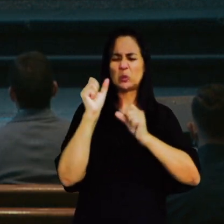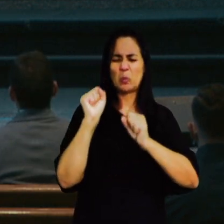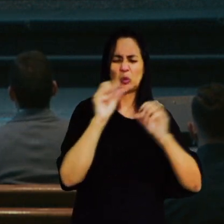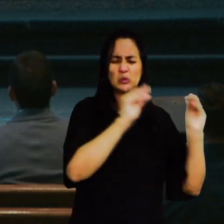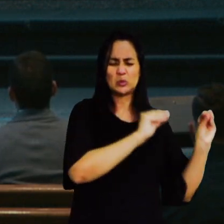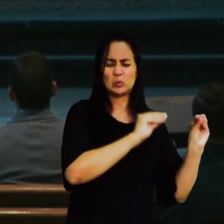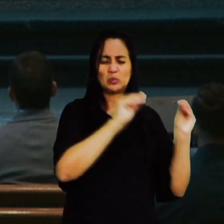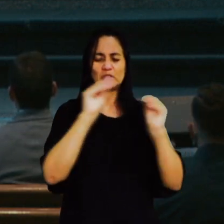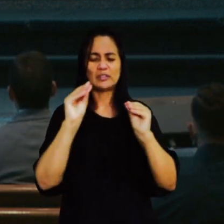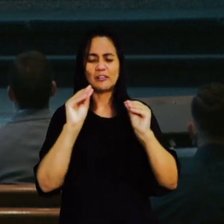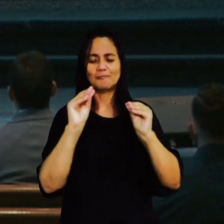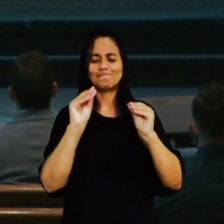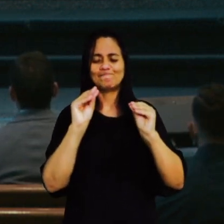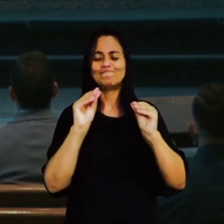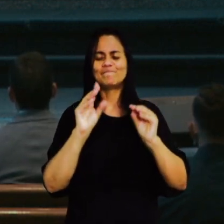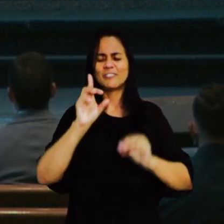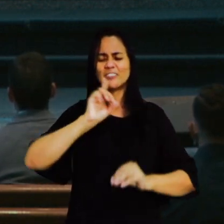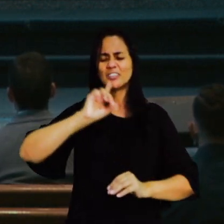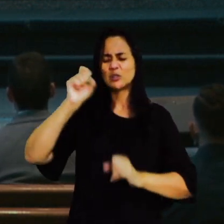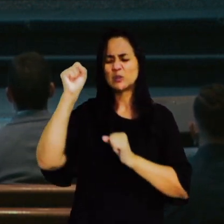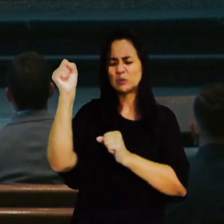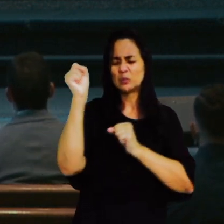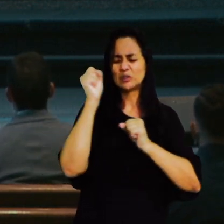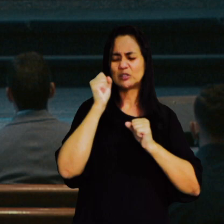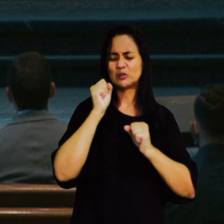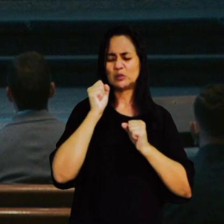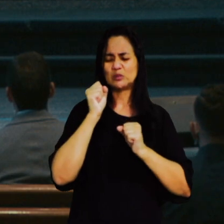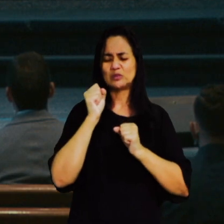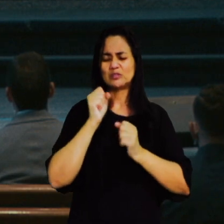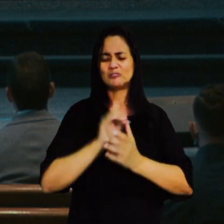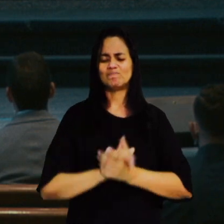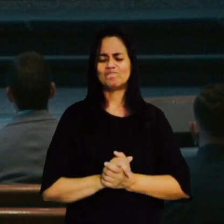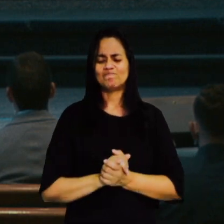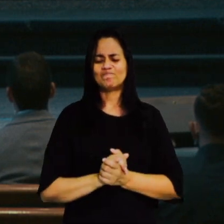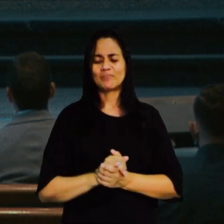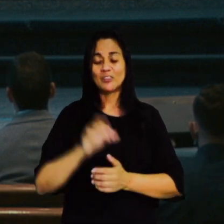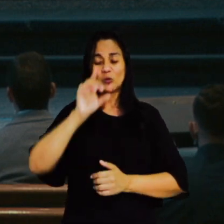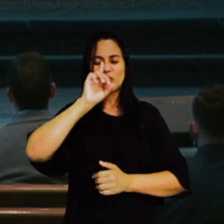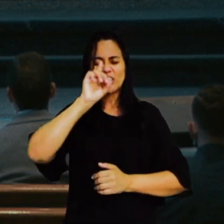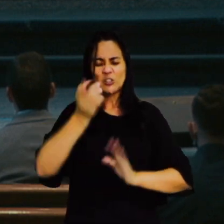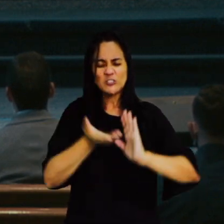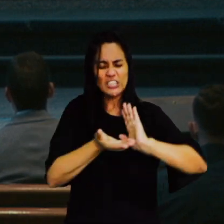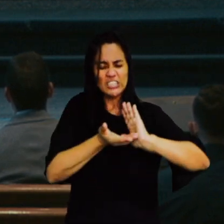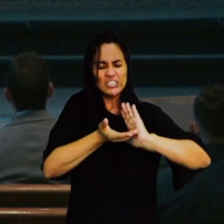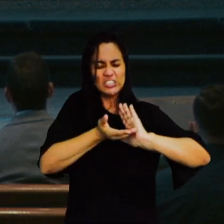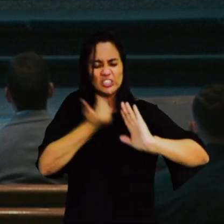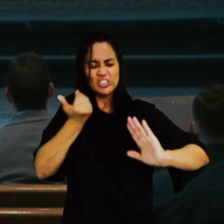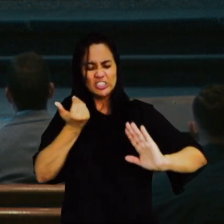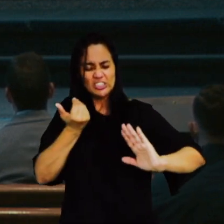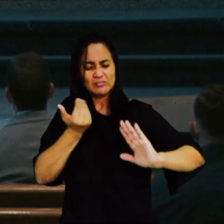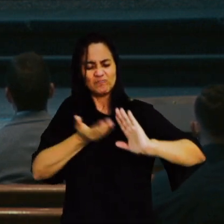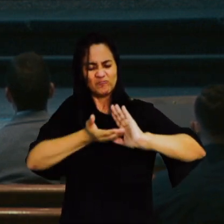mas o que é o imóvel permanece. Deus tira a montanha, mas Ele não tira o espírito.